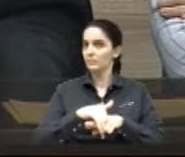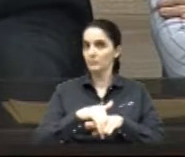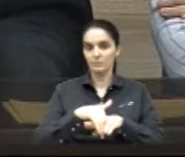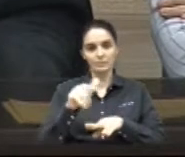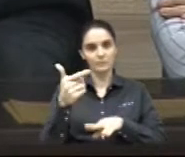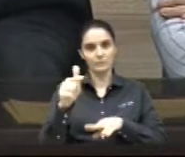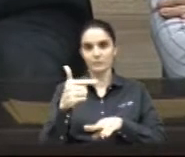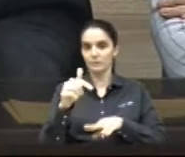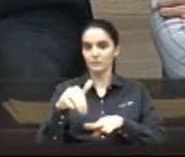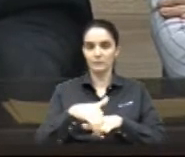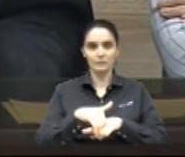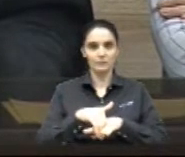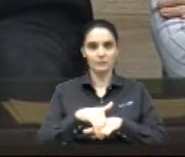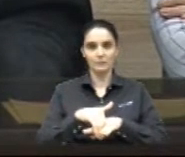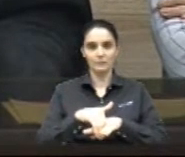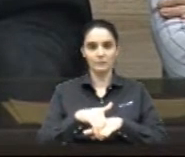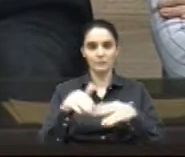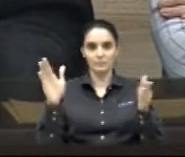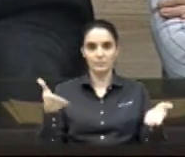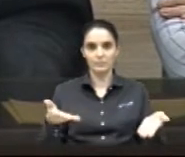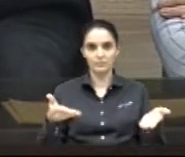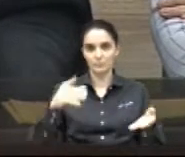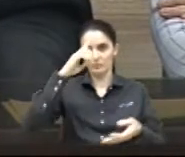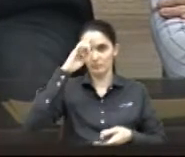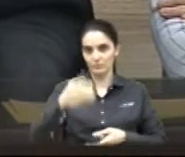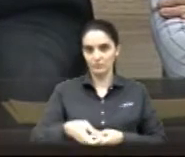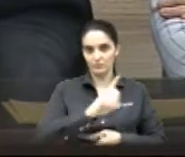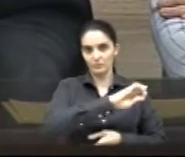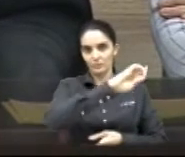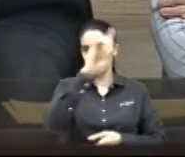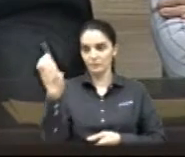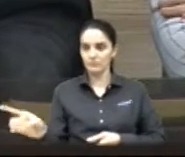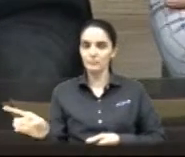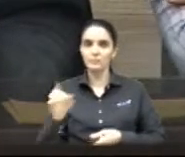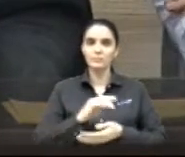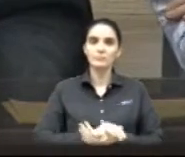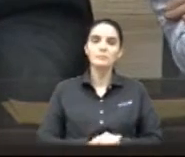haverá intervalo, nós entraremos na ordem do dia.